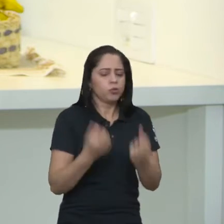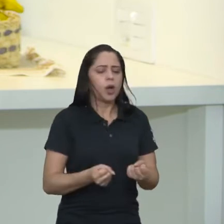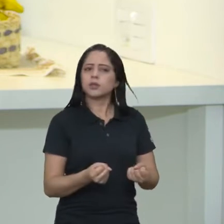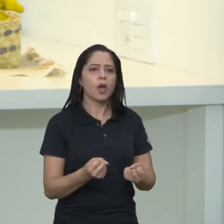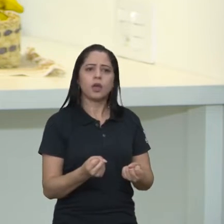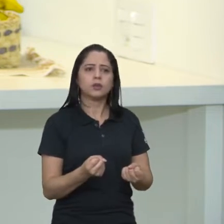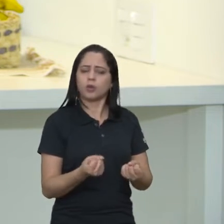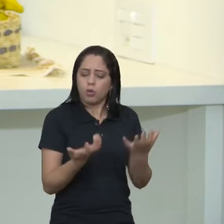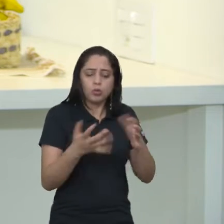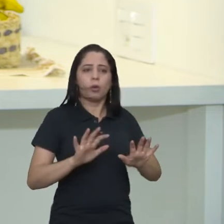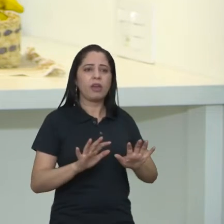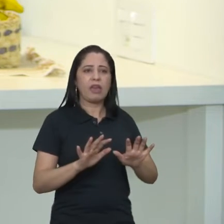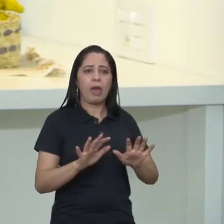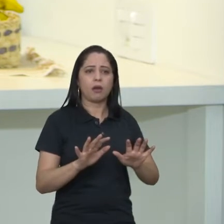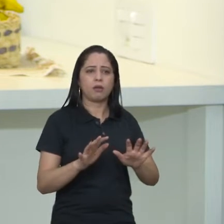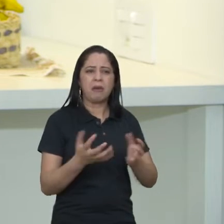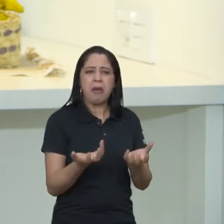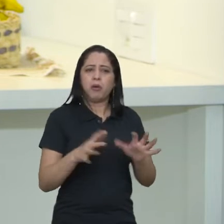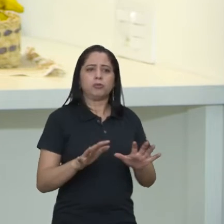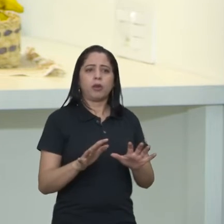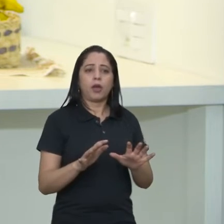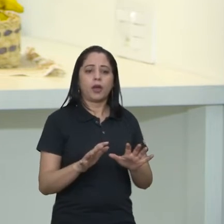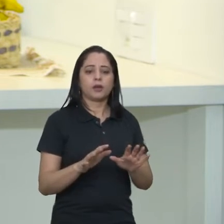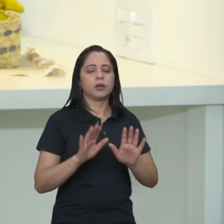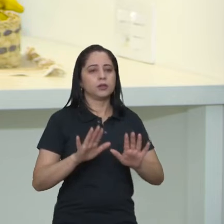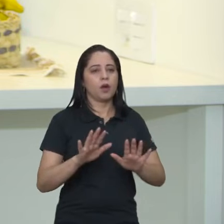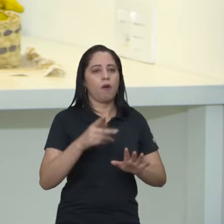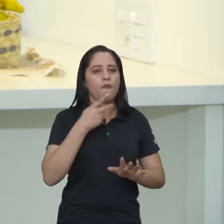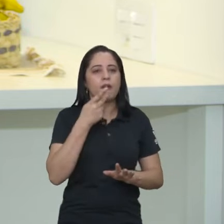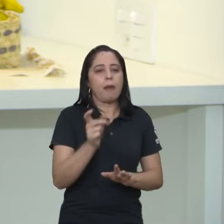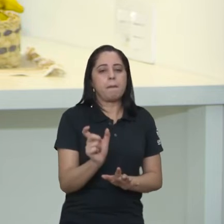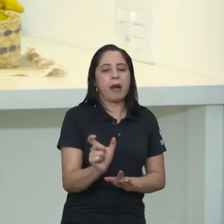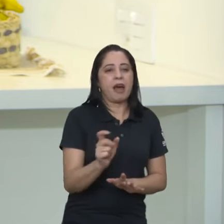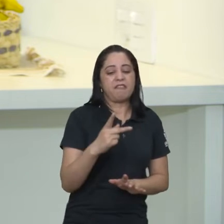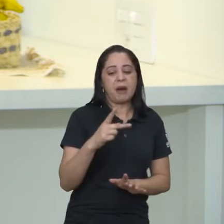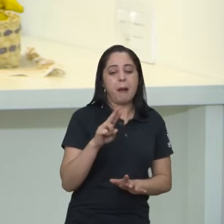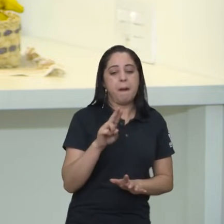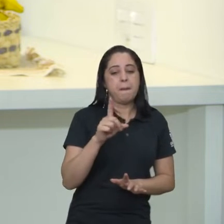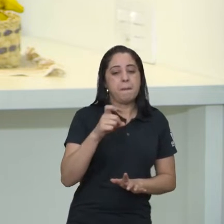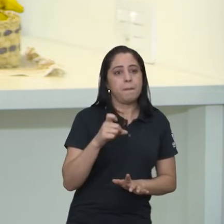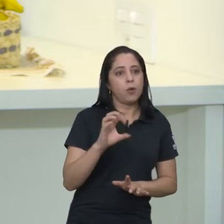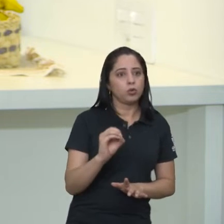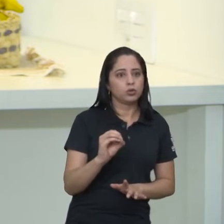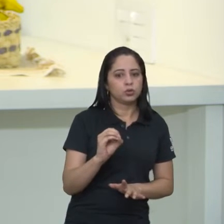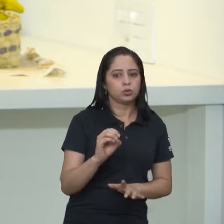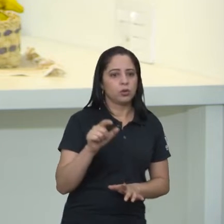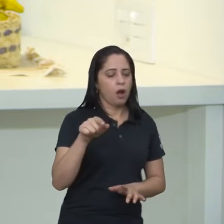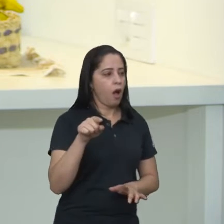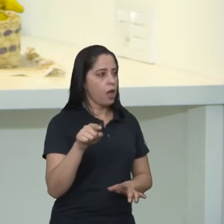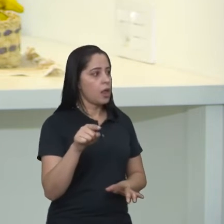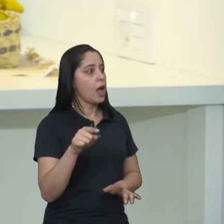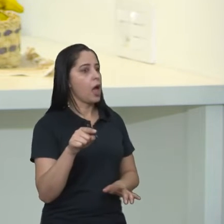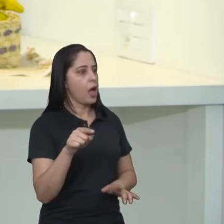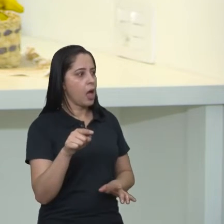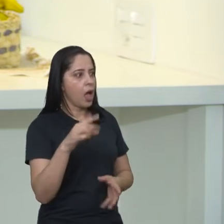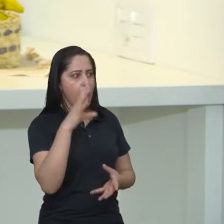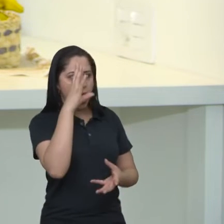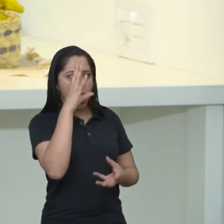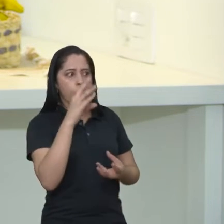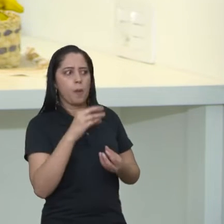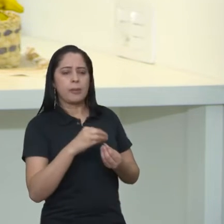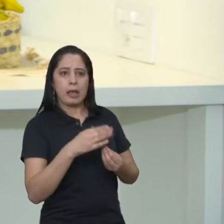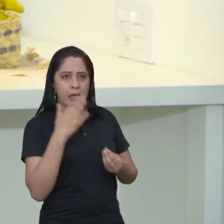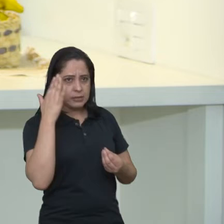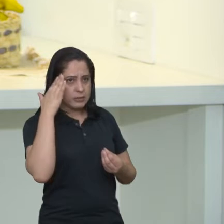não aceito isso, eu não quero puxo dirigido. E quando eu usei esse termo, ele entendeu que eu tava entendendo o que estava acontecendo com